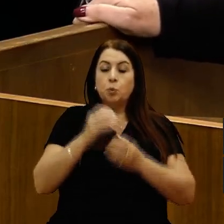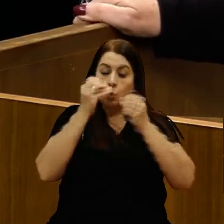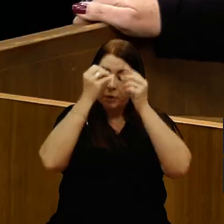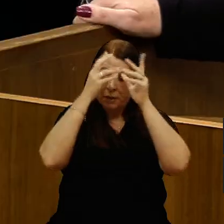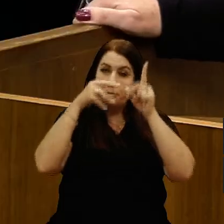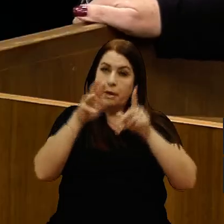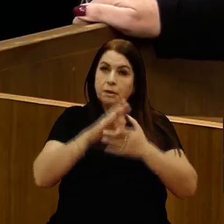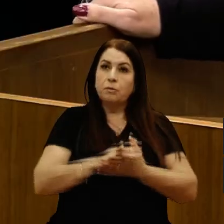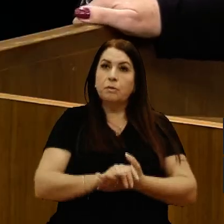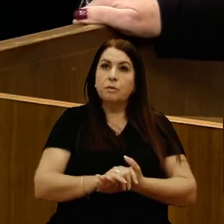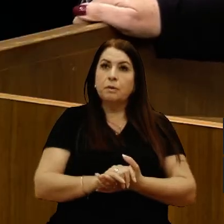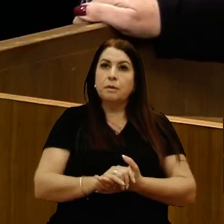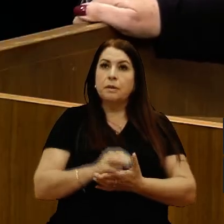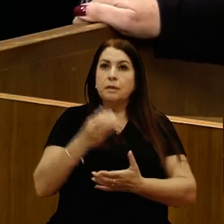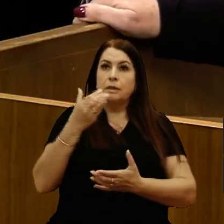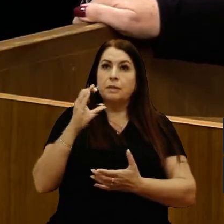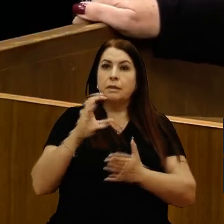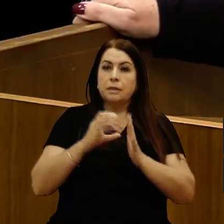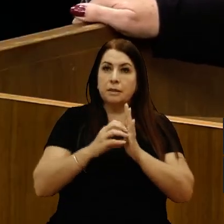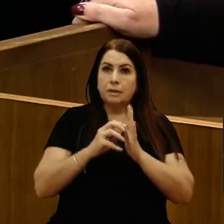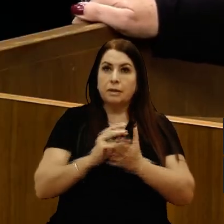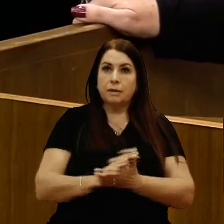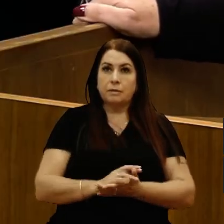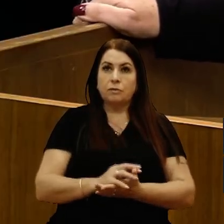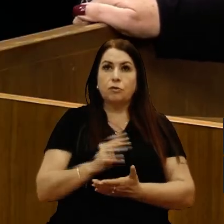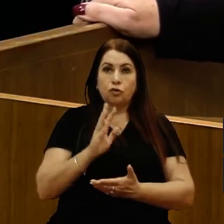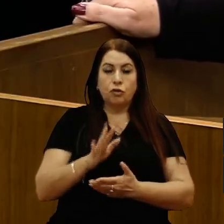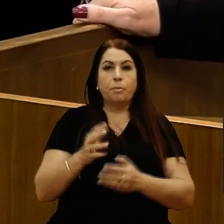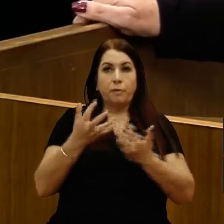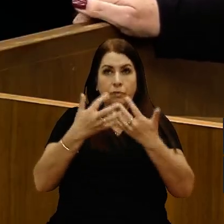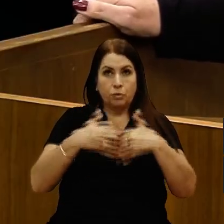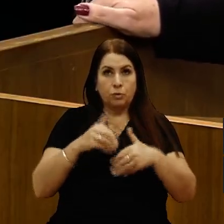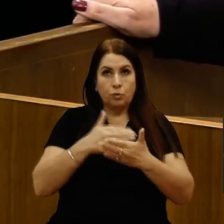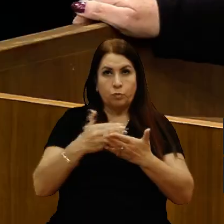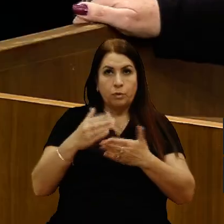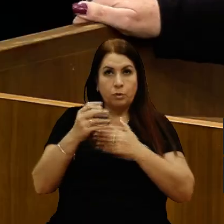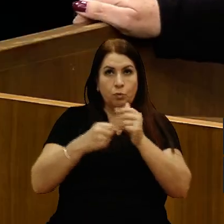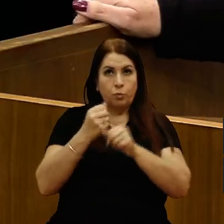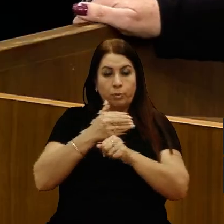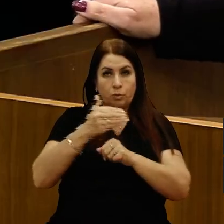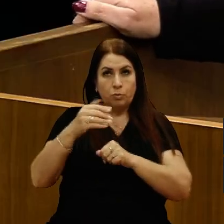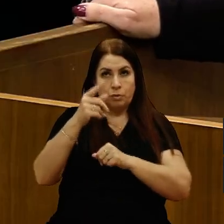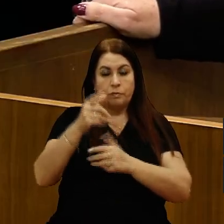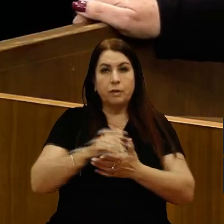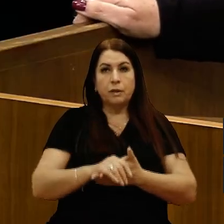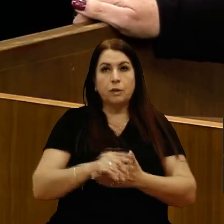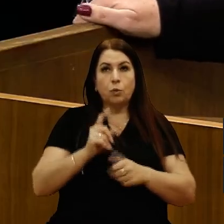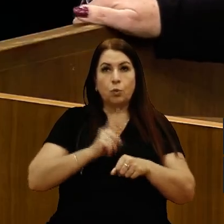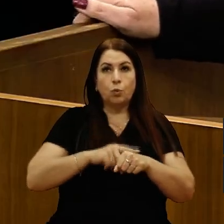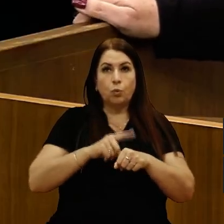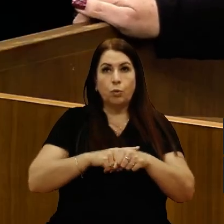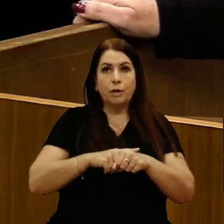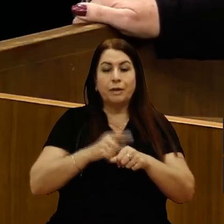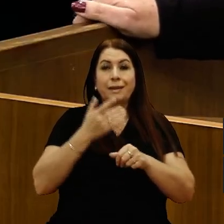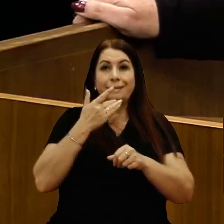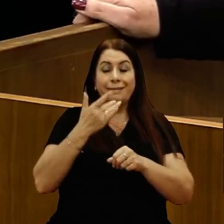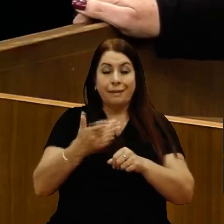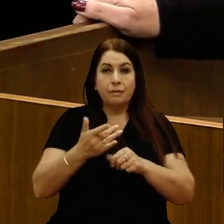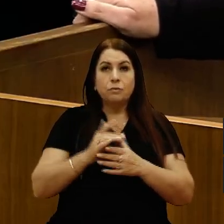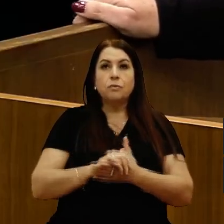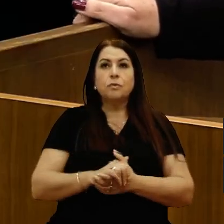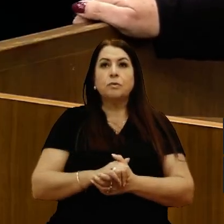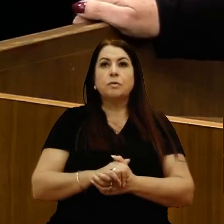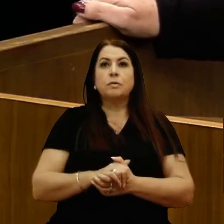conhecimento, mas ciências de dados, já para funcionar no início do ano que vem, em horário diurno,